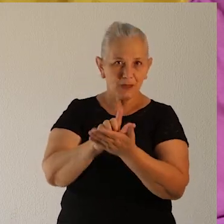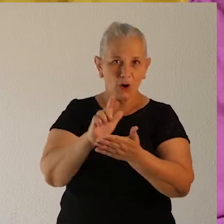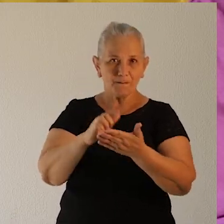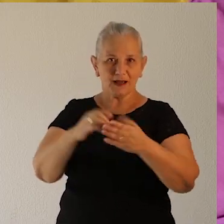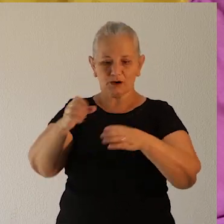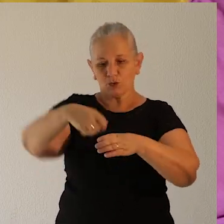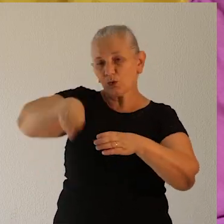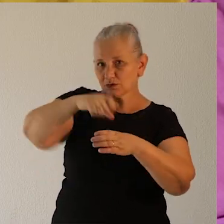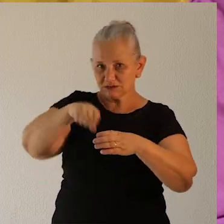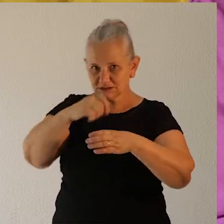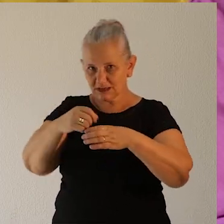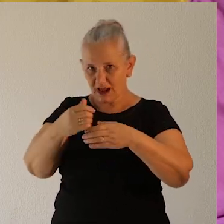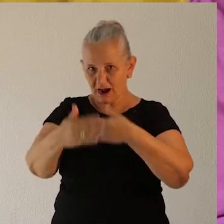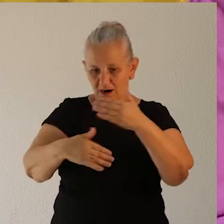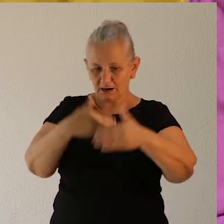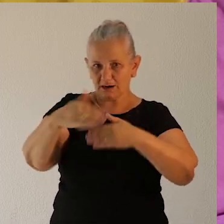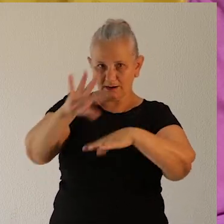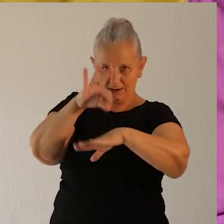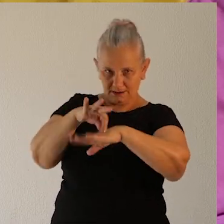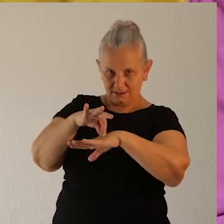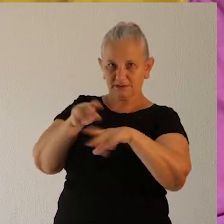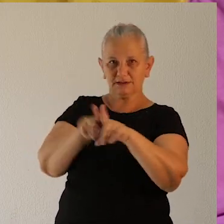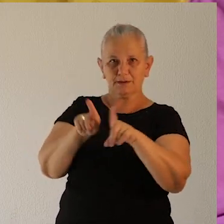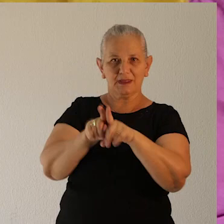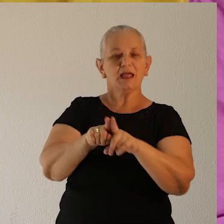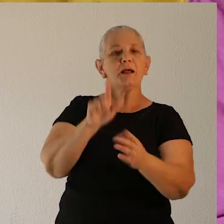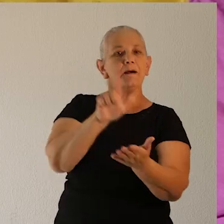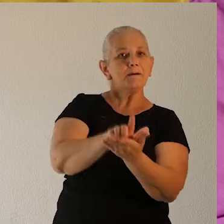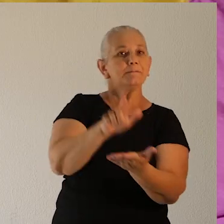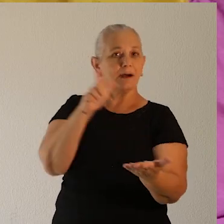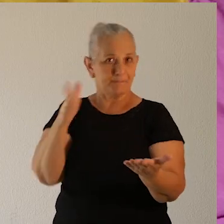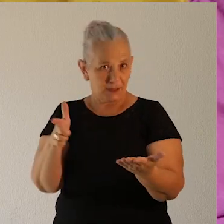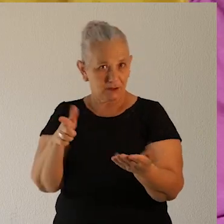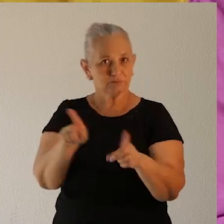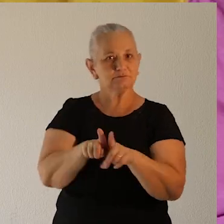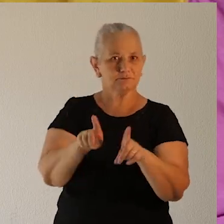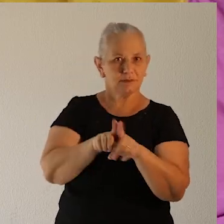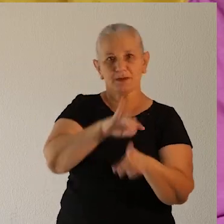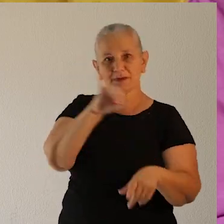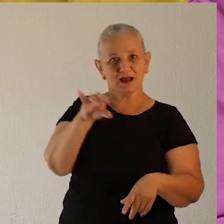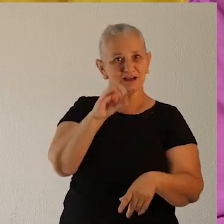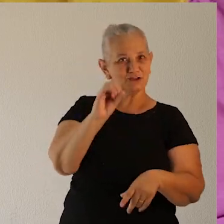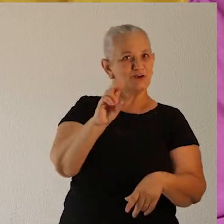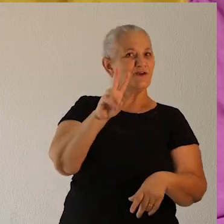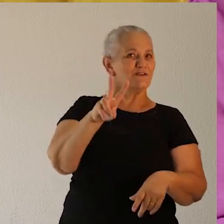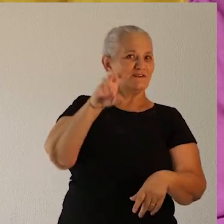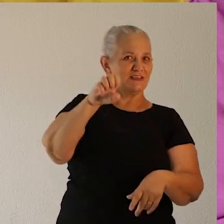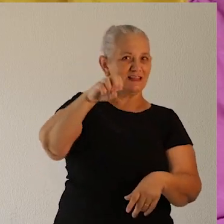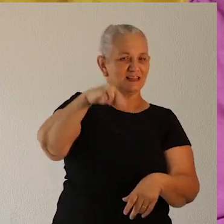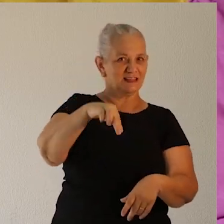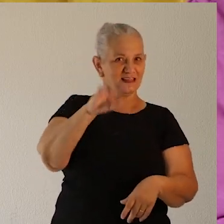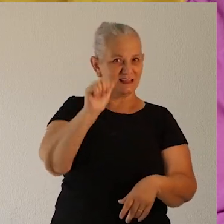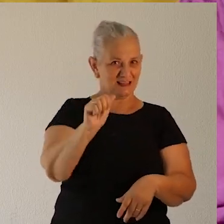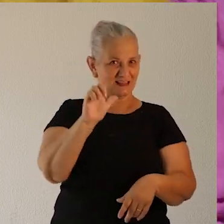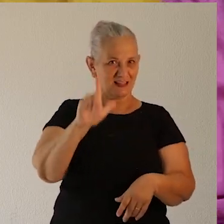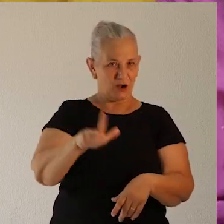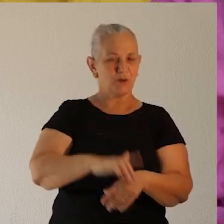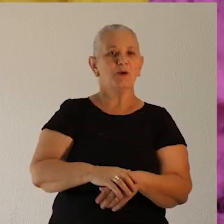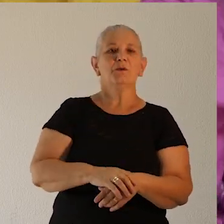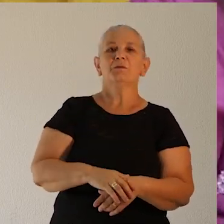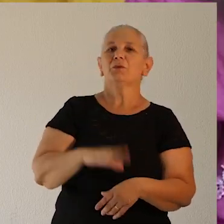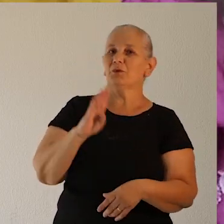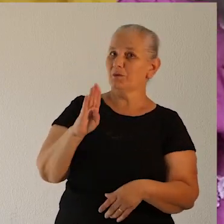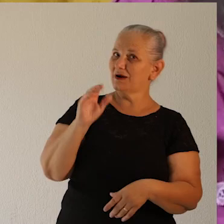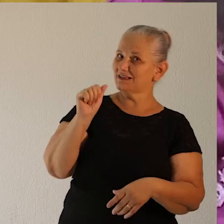papel vergê para o JG, tem papel jornal para o Juvenal, tem papel revista para o Batista, tem